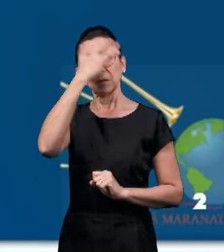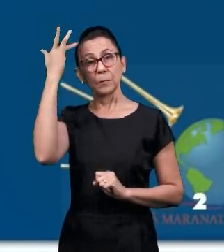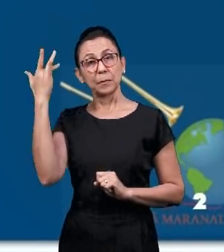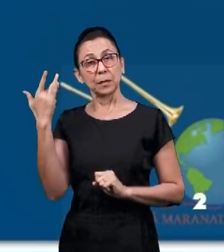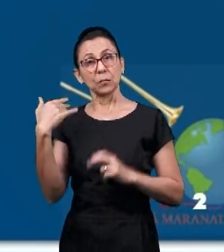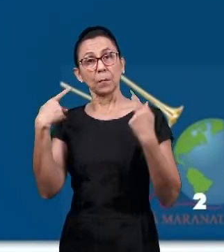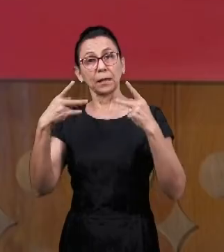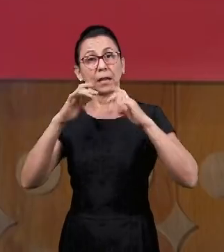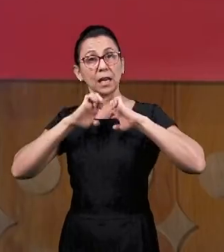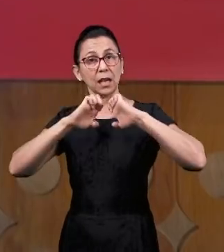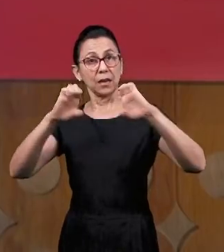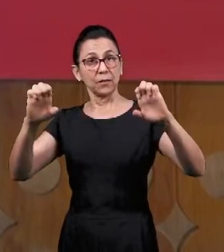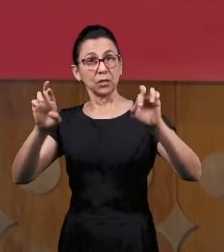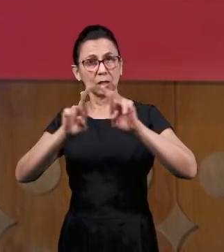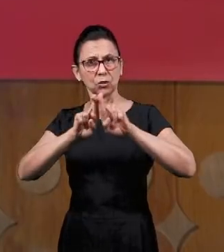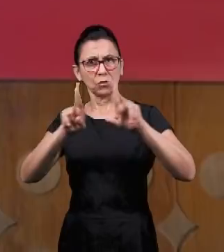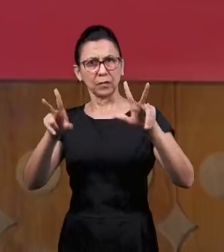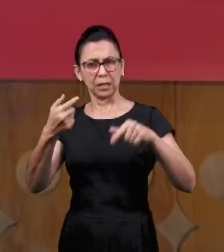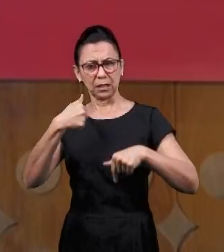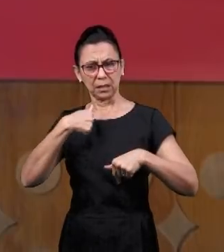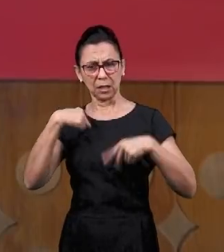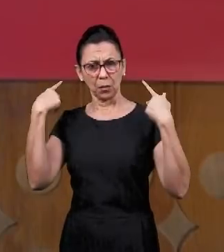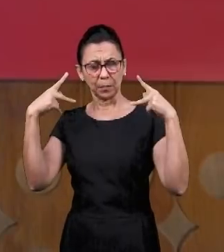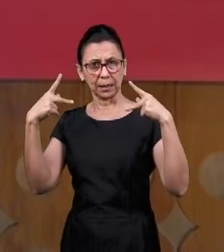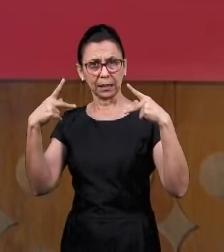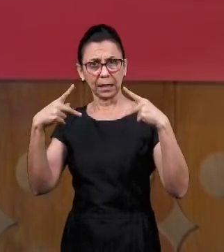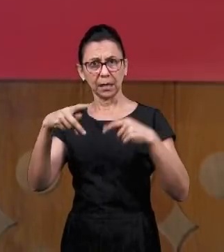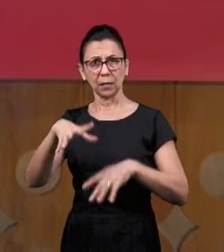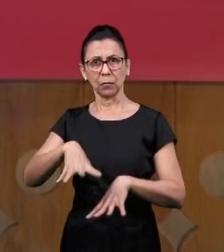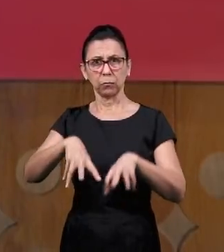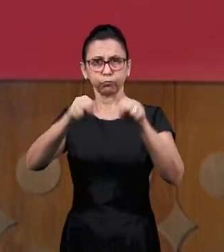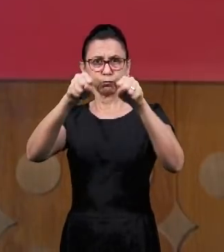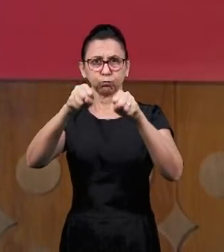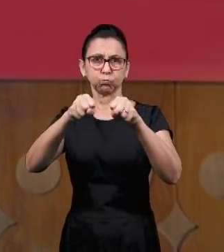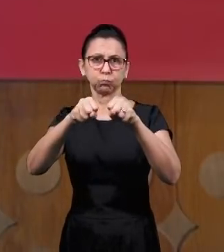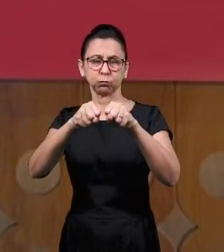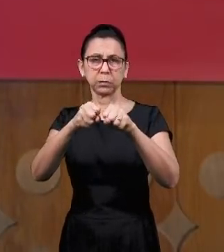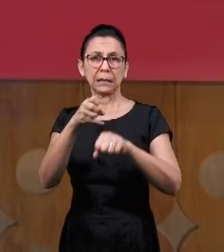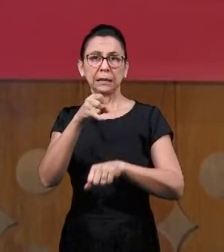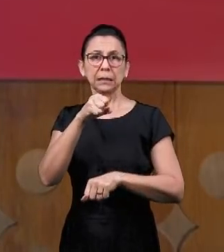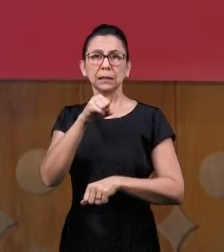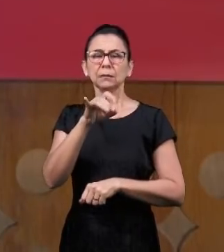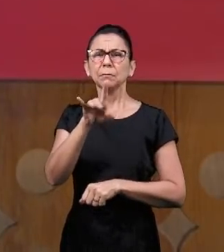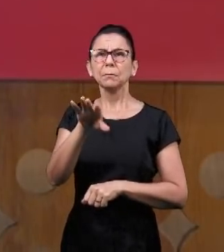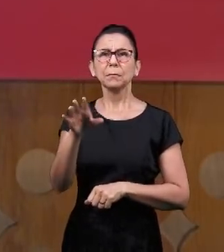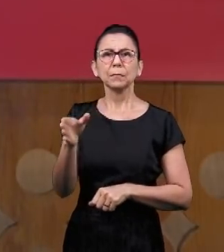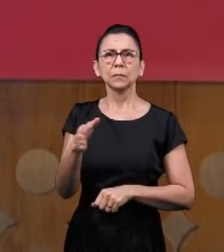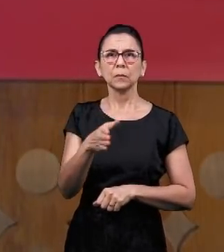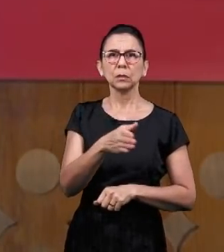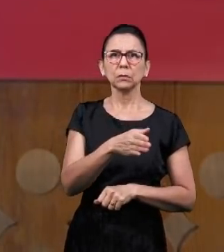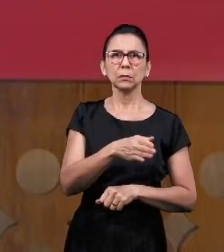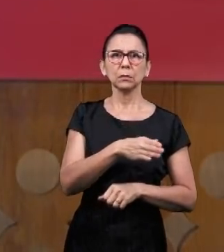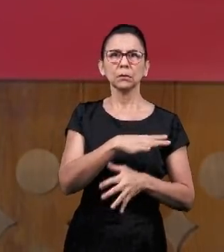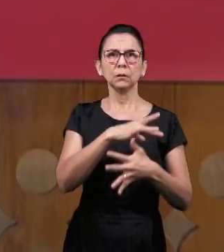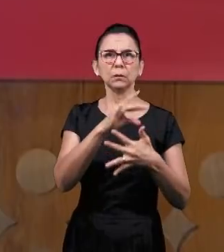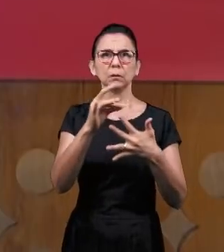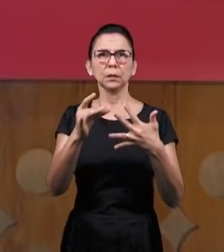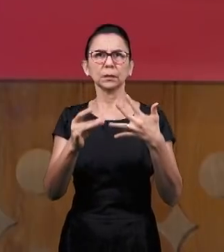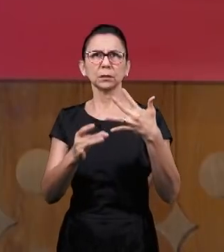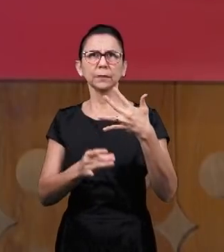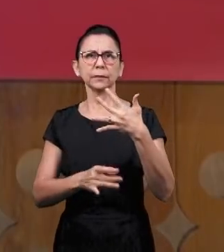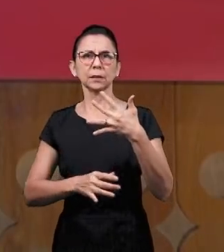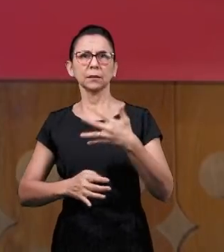diferente do que eu preguei, seja anátema. Se um anjo descer do céu, mas eu quero entrar num detalhe que ele fala, que eu acho